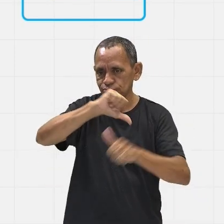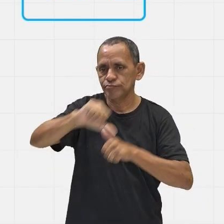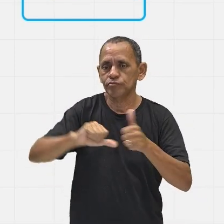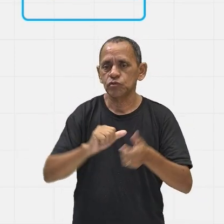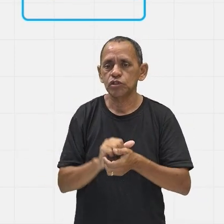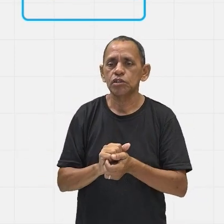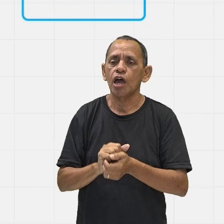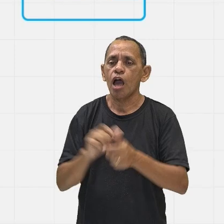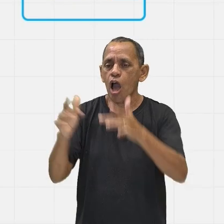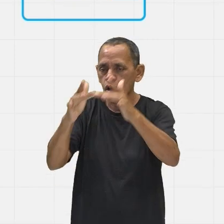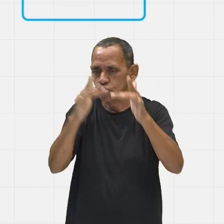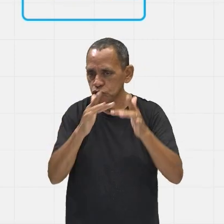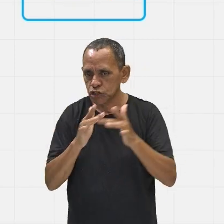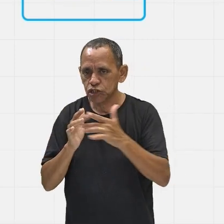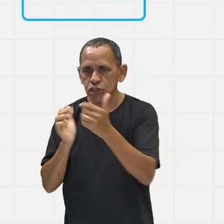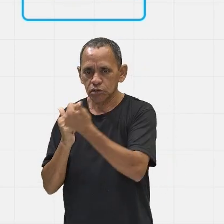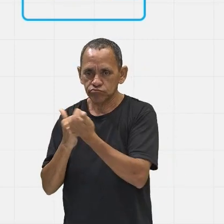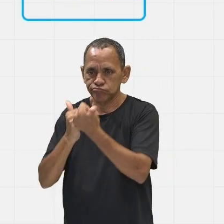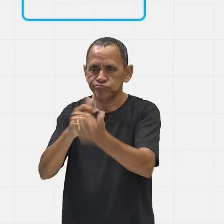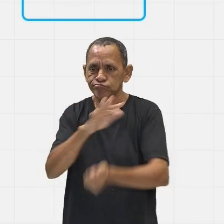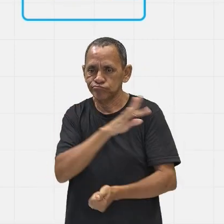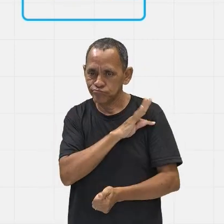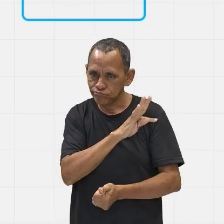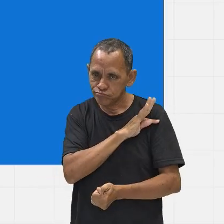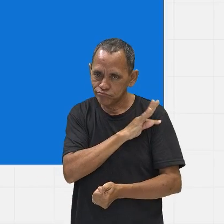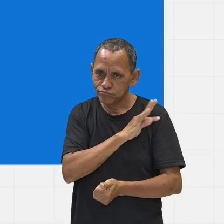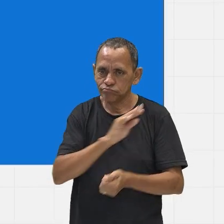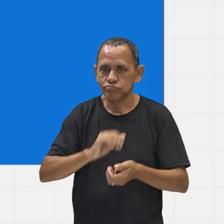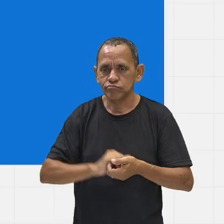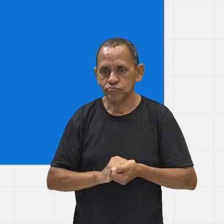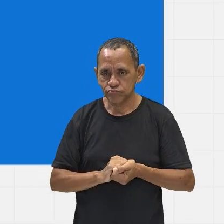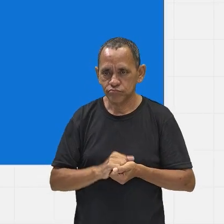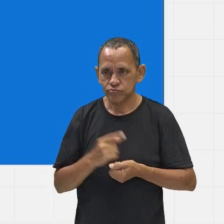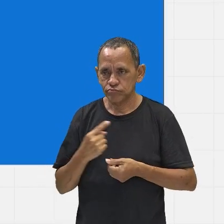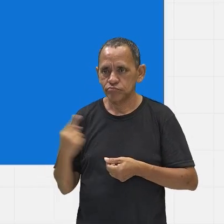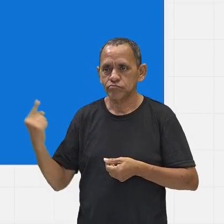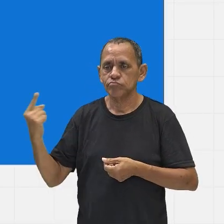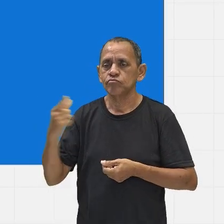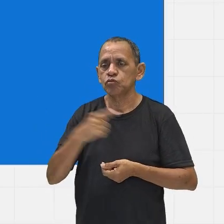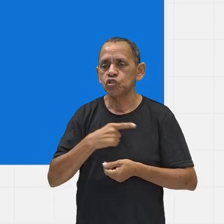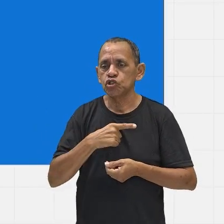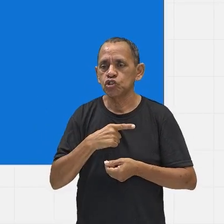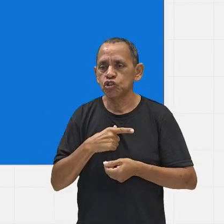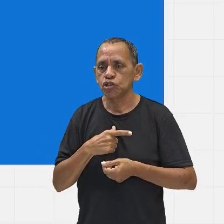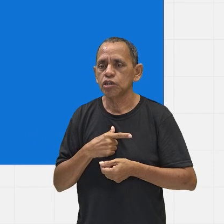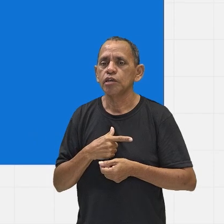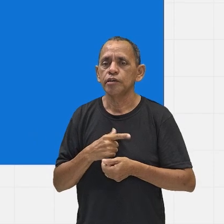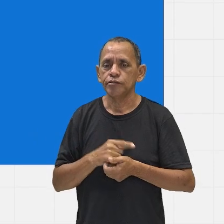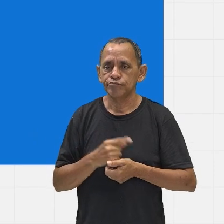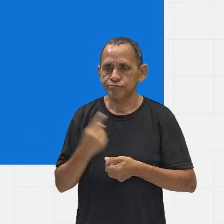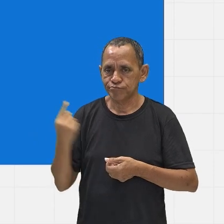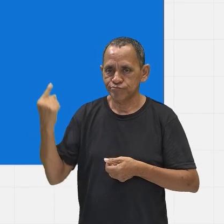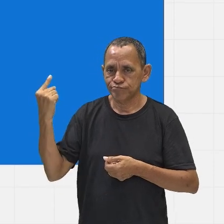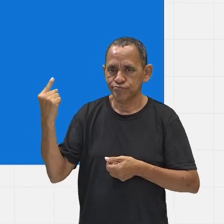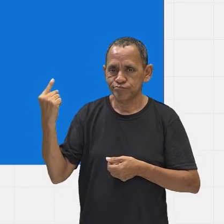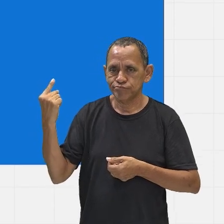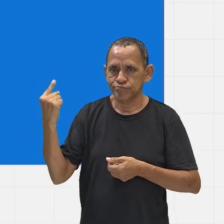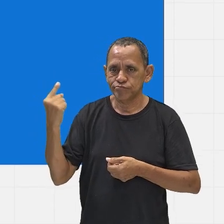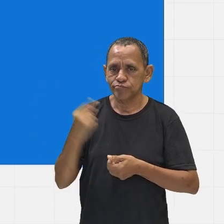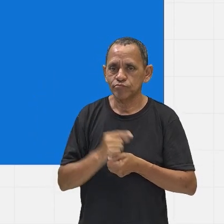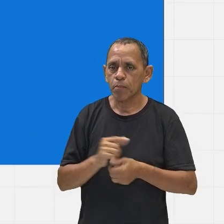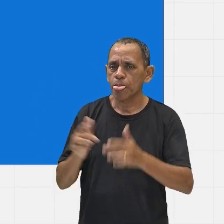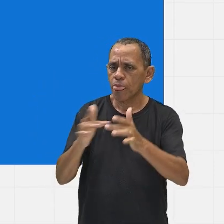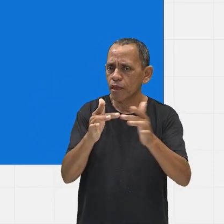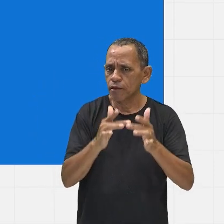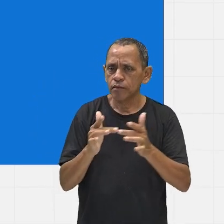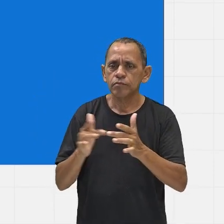suporte. E sobre o suporte, professor, nós temos aqui nossos contatos, né, que esses que estão na tela. Você pode entrar em contato com a gente